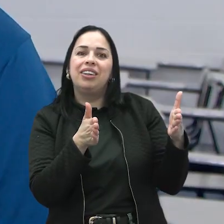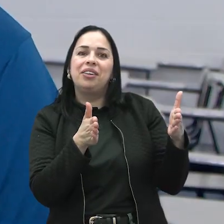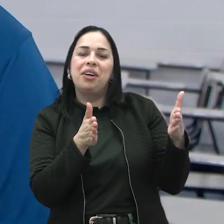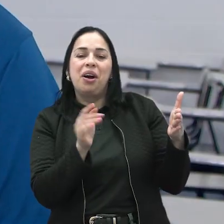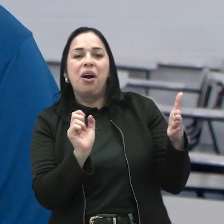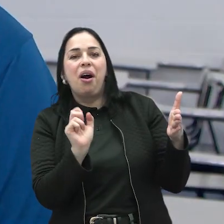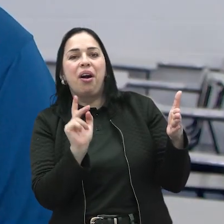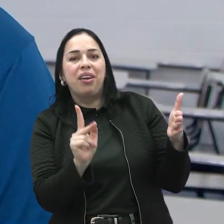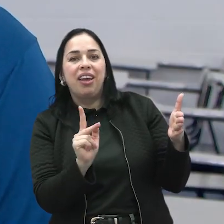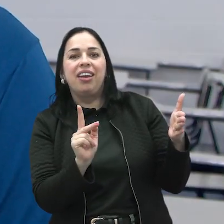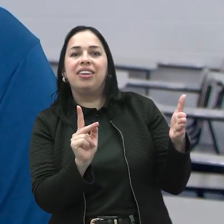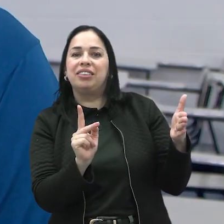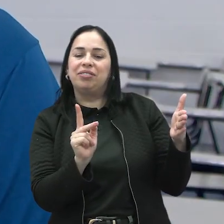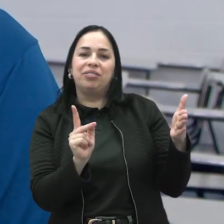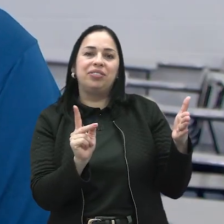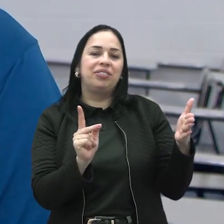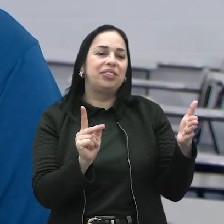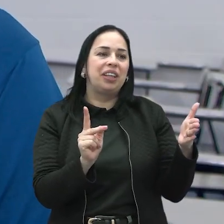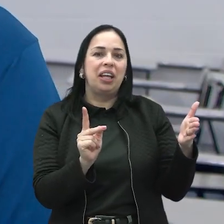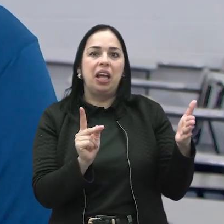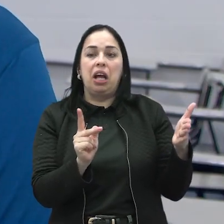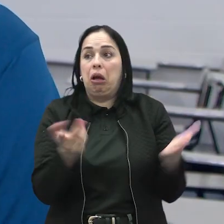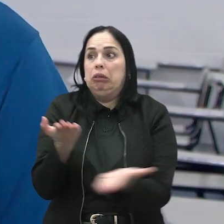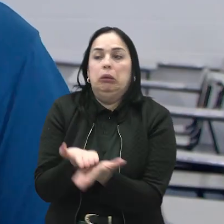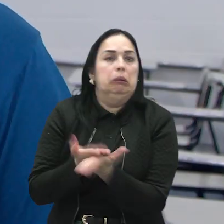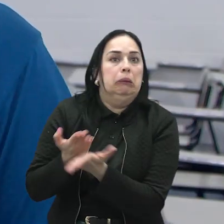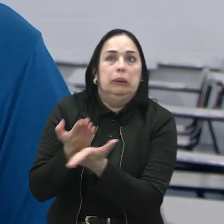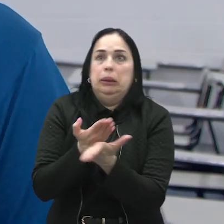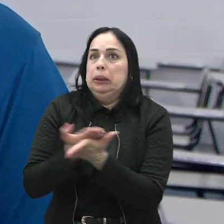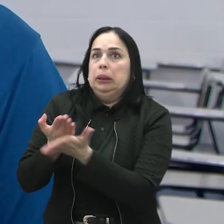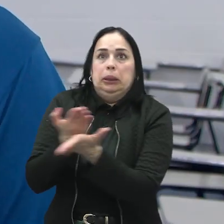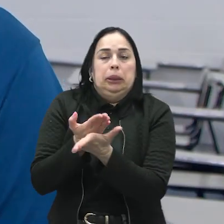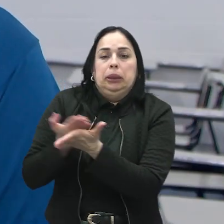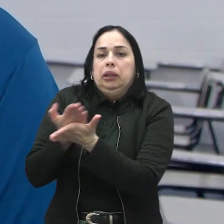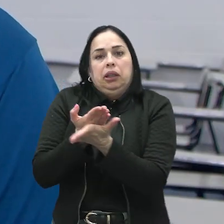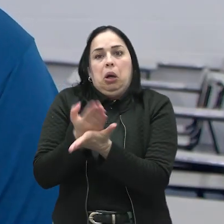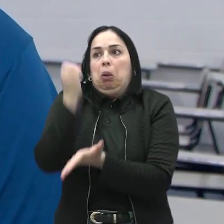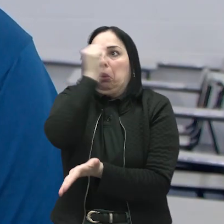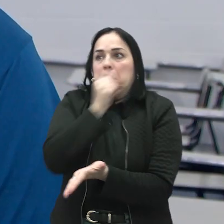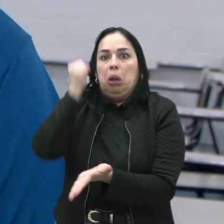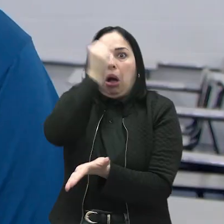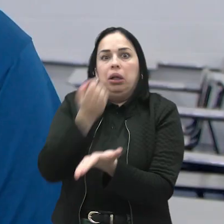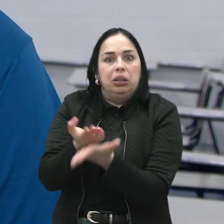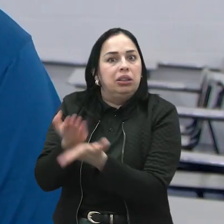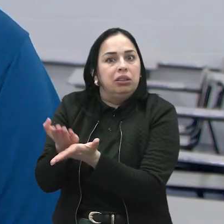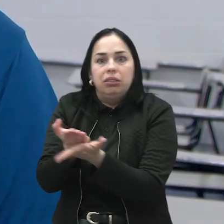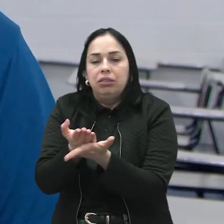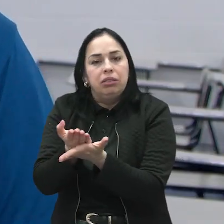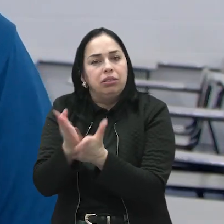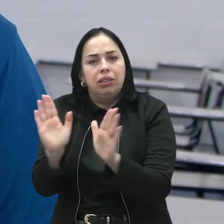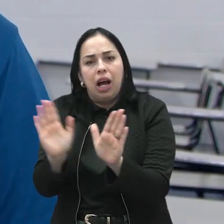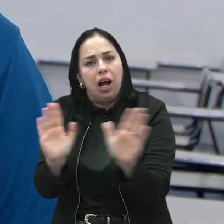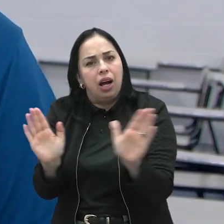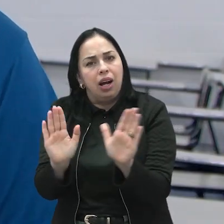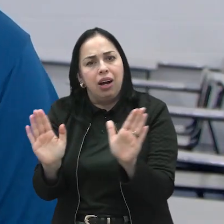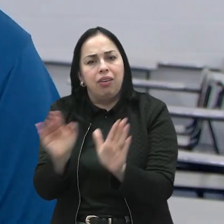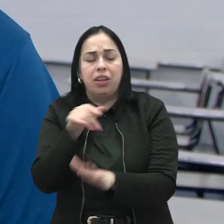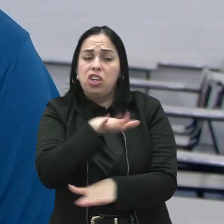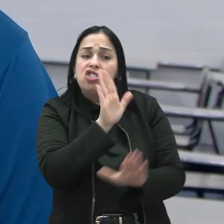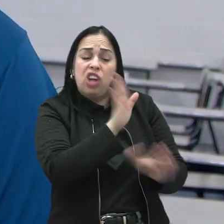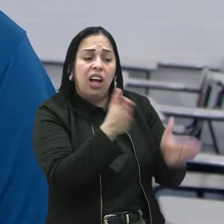de às vezes não vale tanto a pena você se matar de estudar, você gastar 8 horas que você já gasta numa